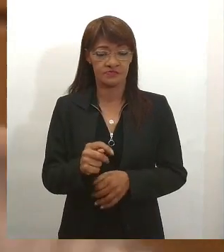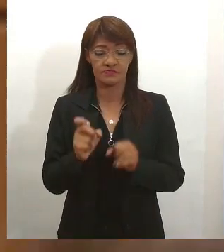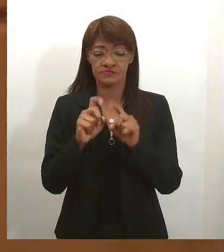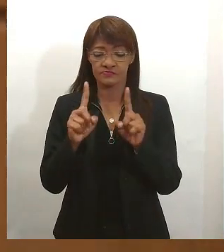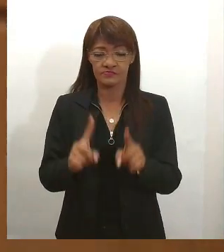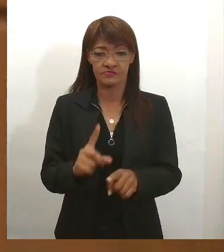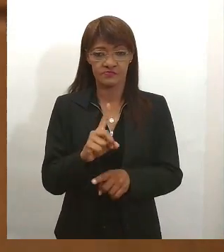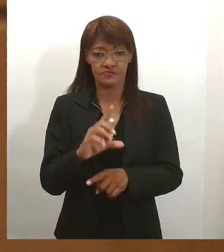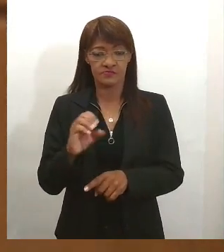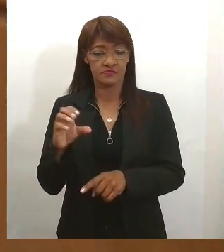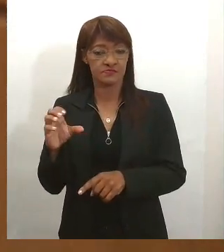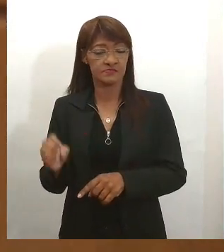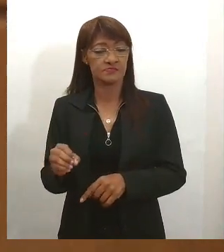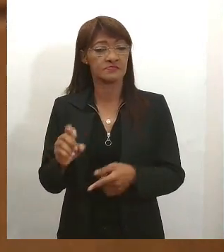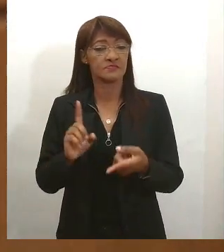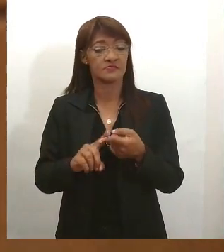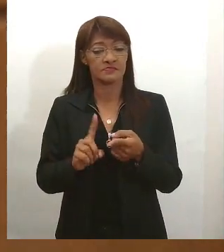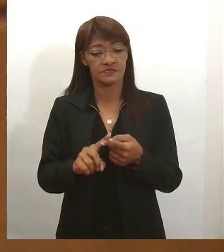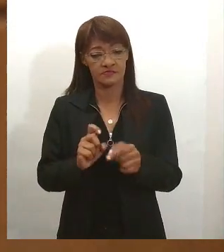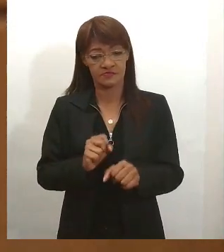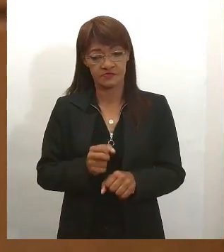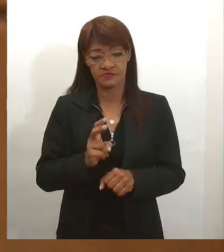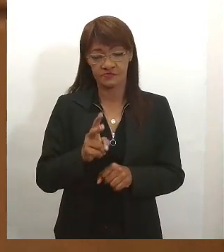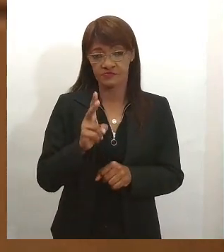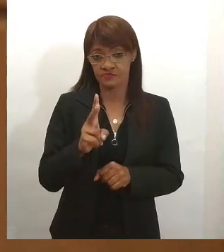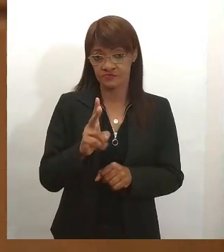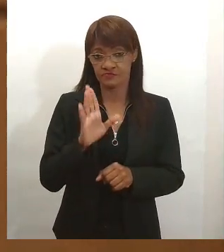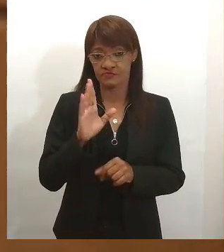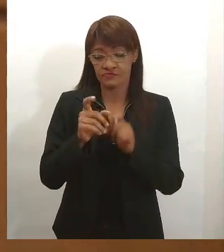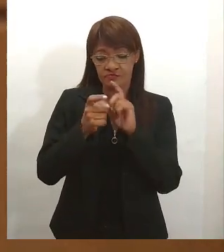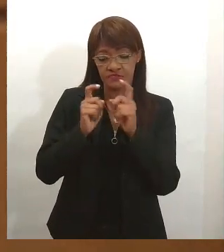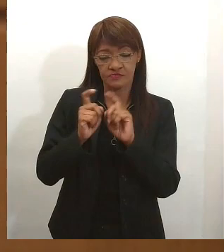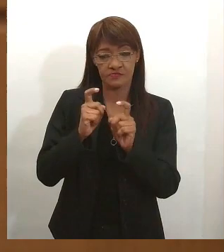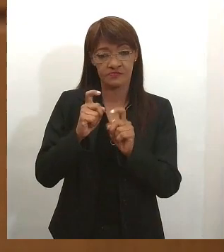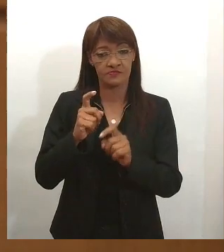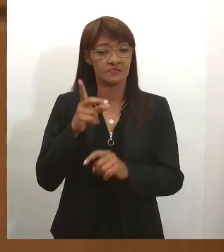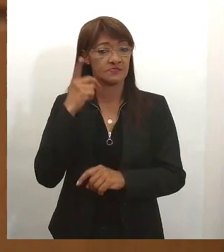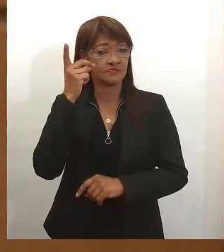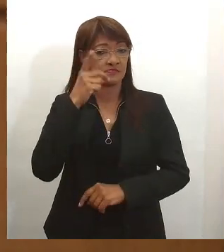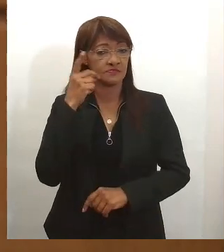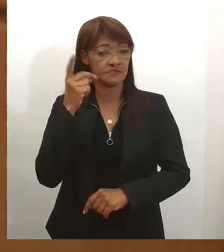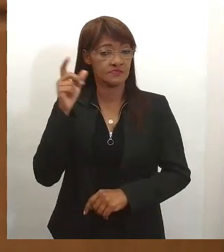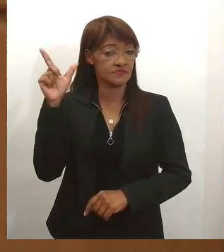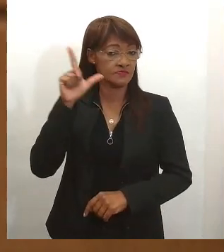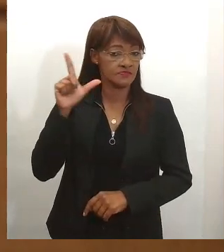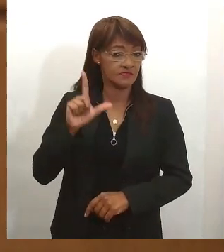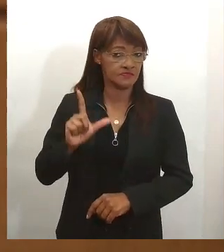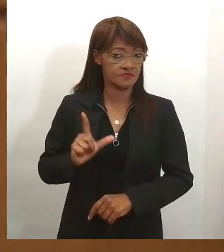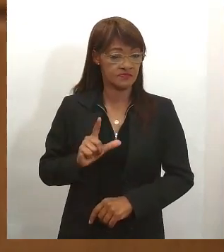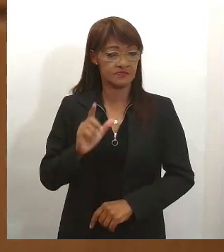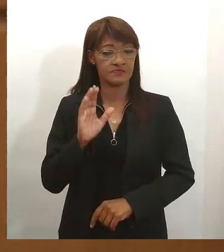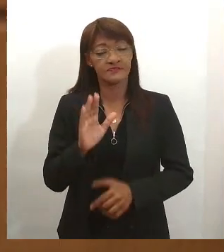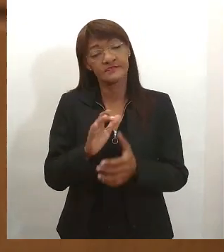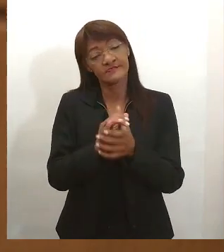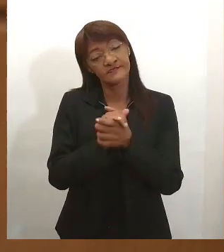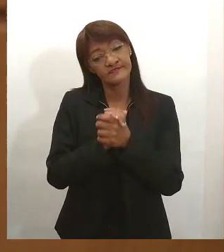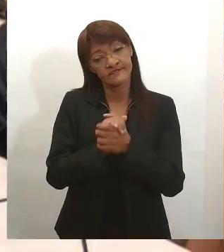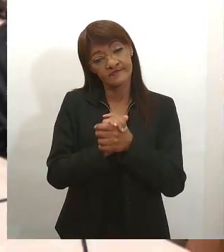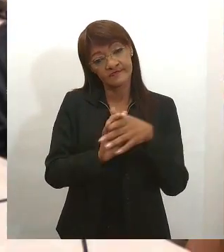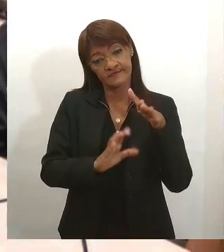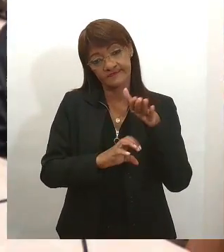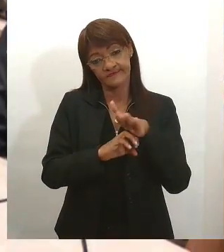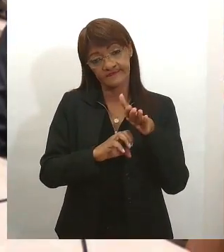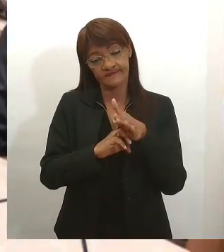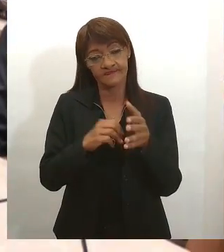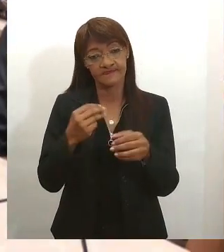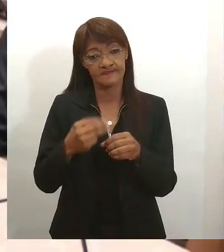pequeno expediente, a deputada do Republicanos, Lidiane Lucena, parabenizou empresários do município de Aquidabam. Segundo ela,